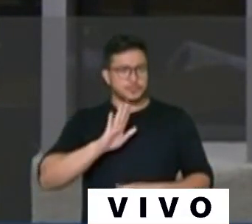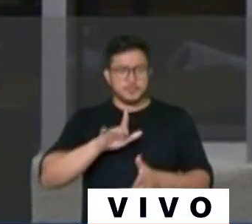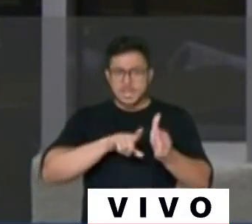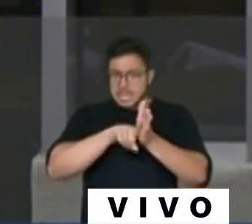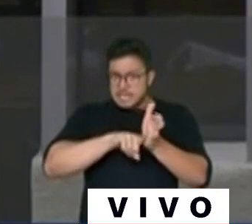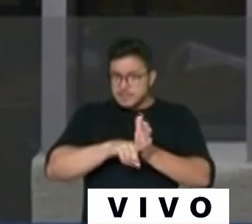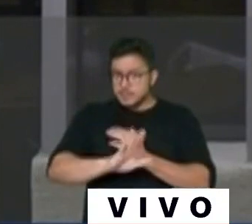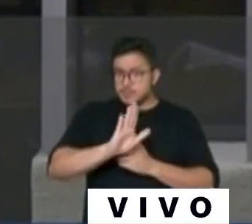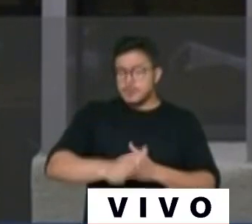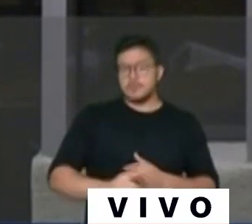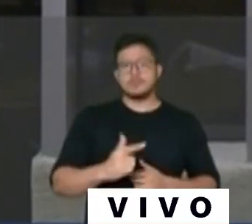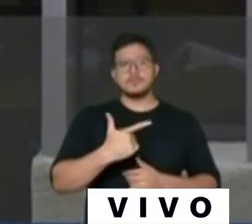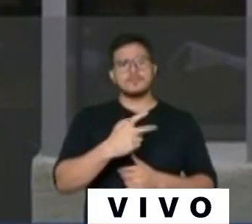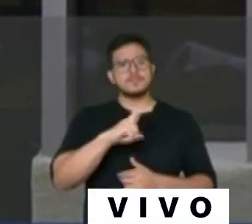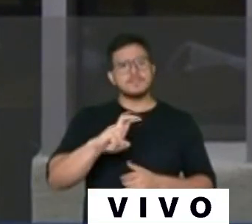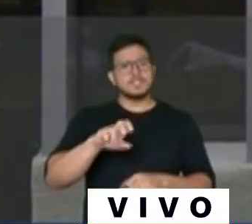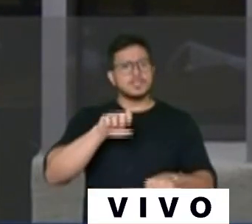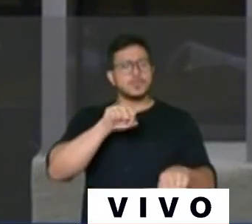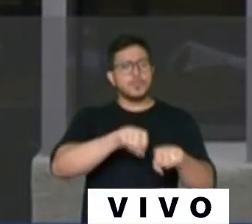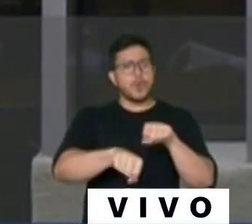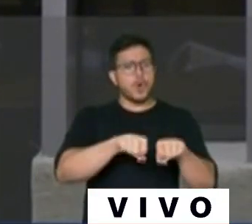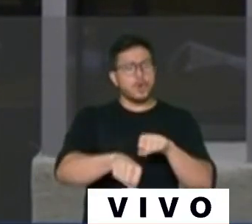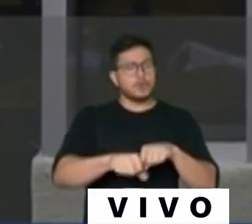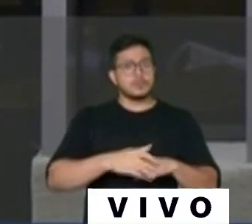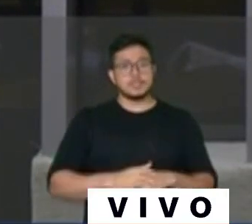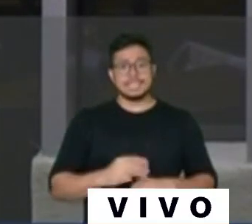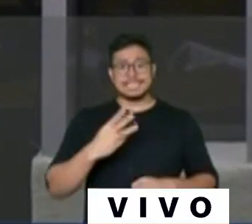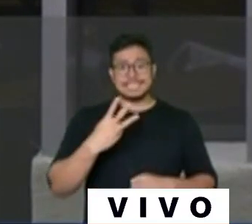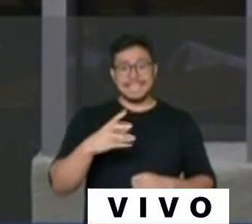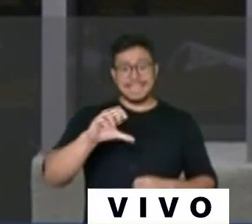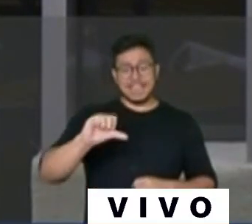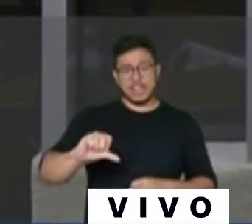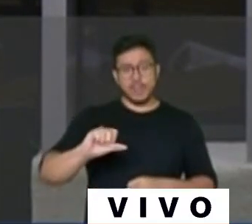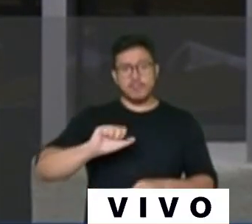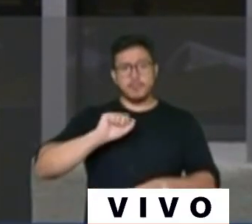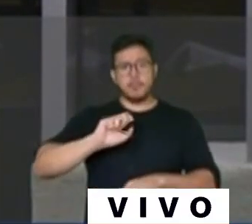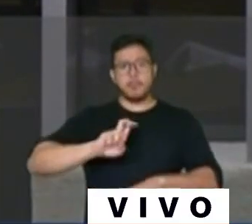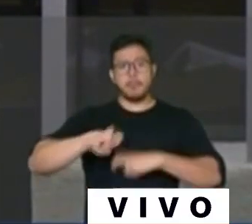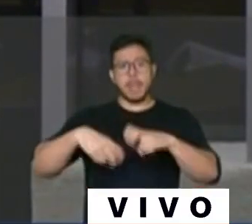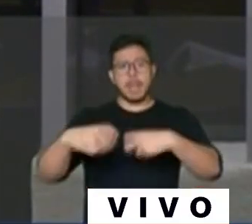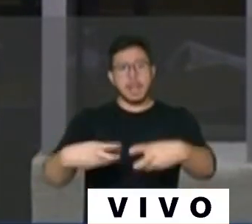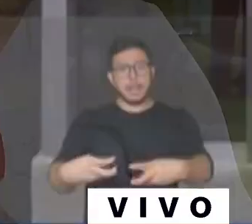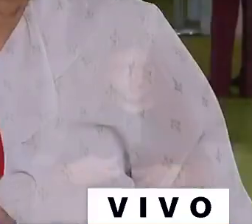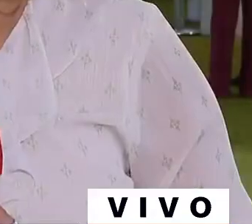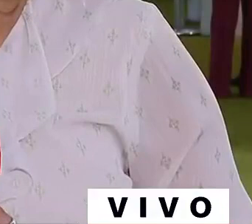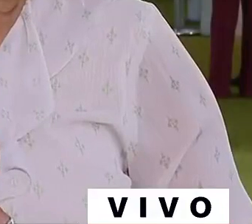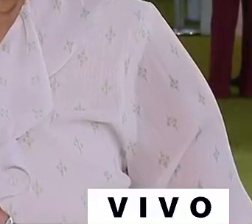contrários. A gente continua acompanhando a movimentação aqui na Câmara dos Deputados. É com você.